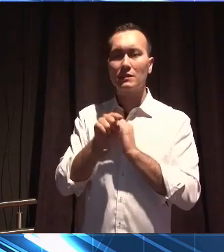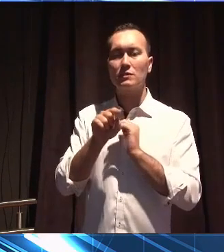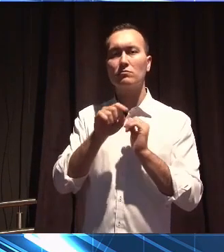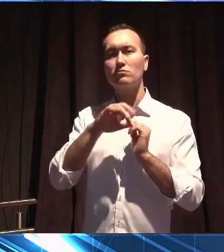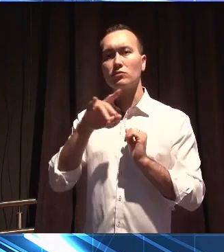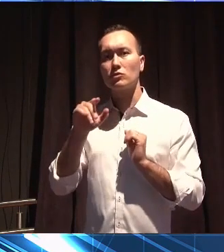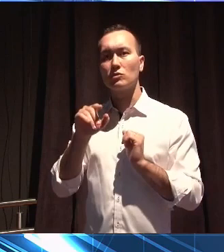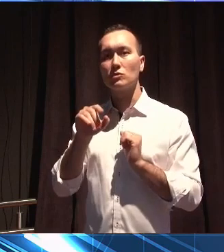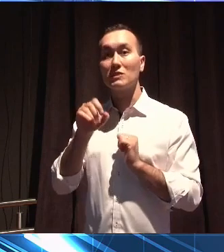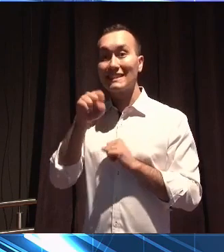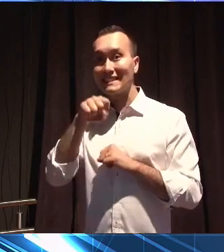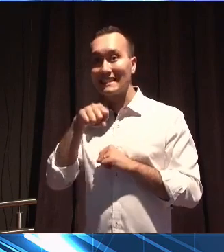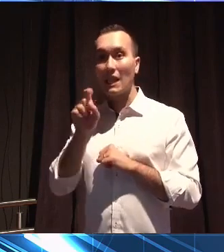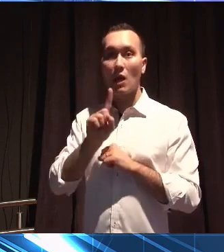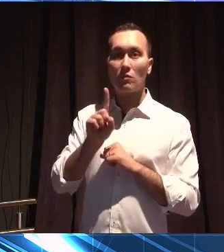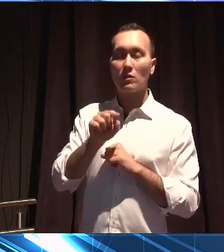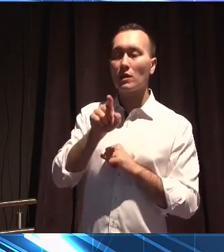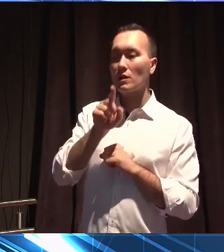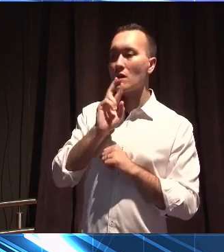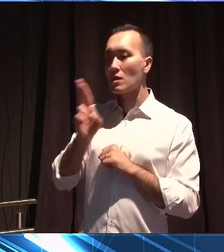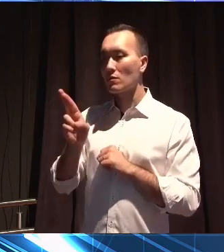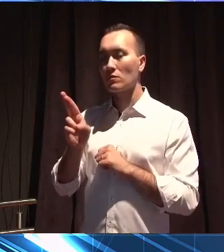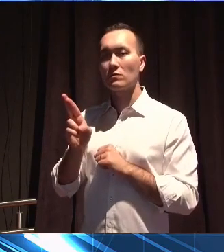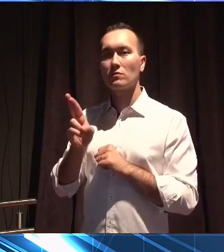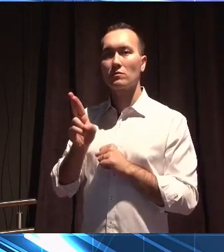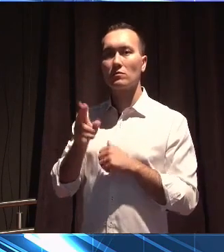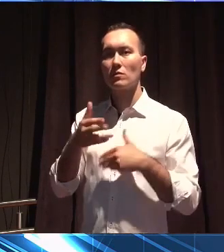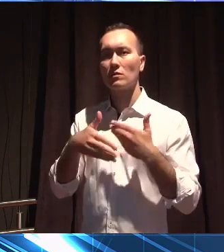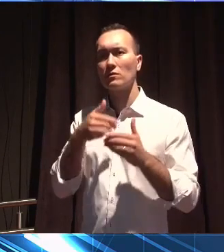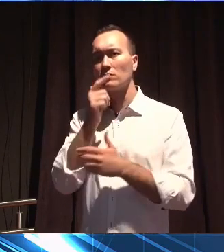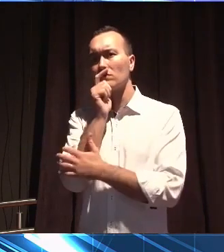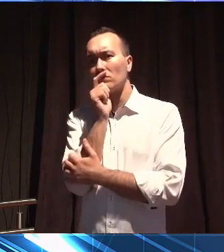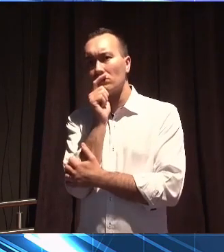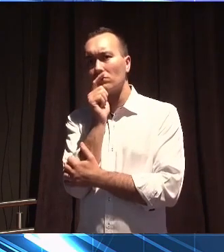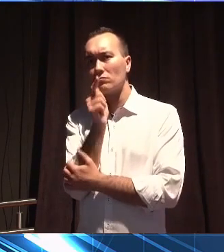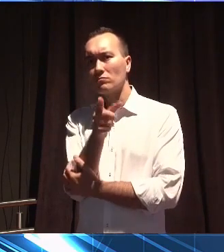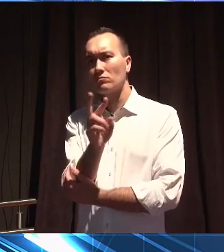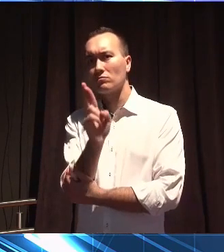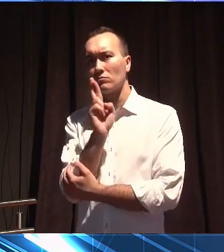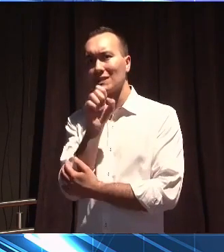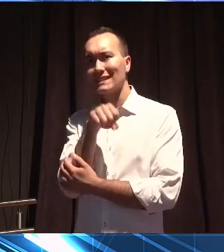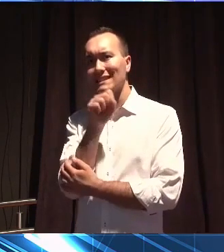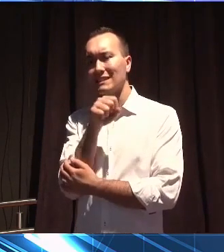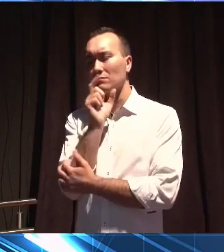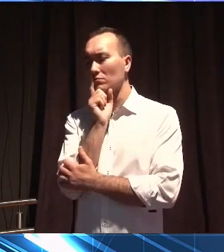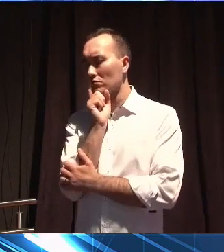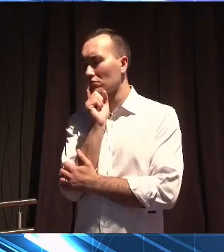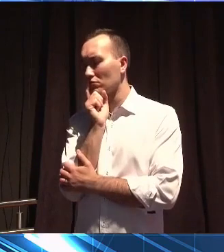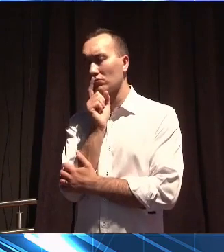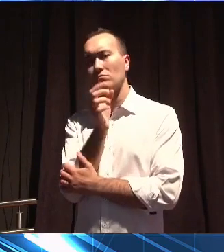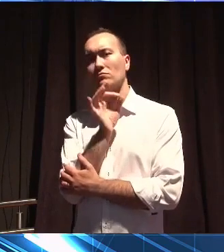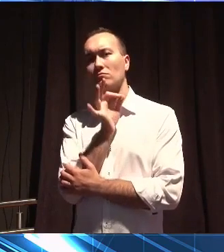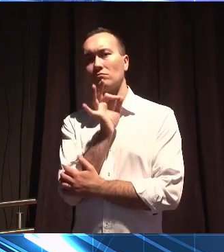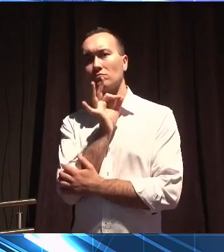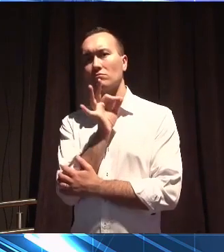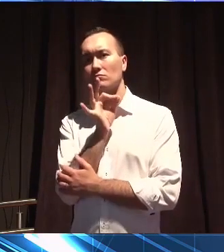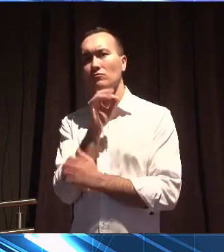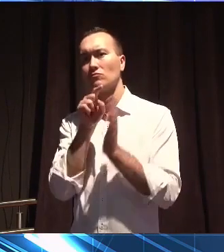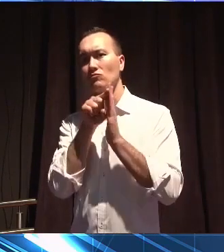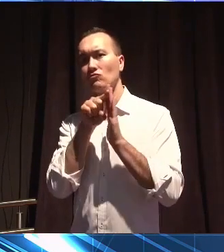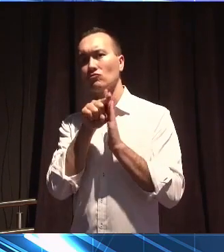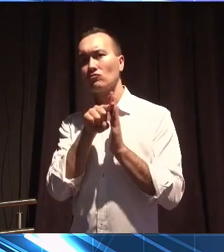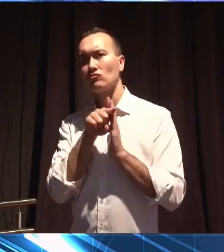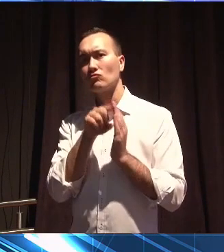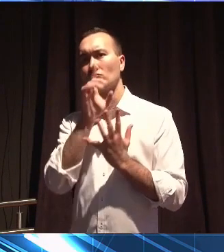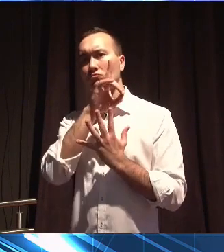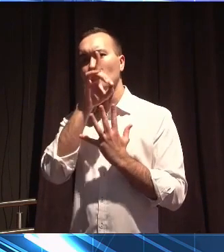consigo perceber pela onda, e isso que aqui já começa a trazer o ponto da privacidade, que eu consigo enxergar alguma coisa nos dados